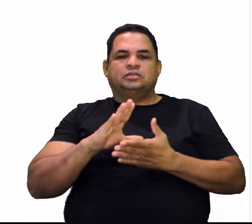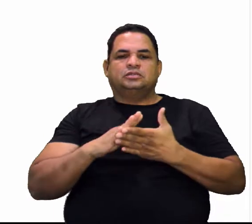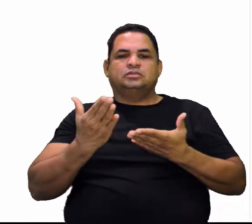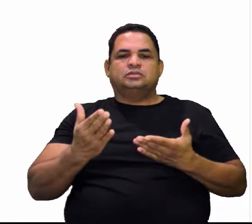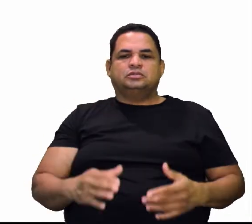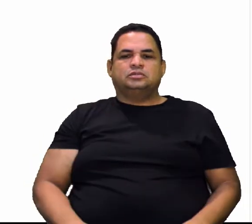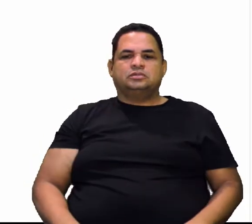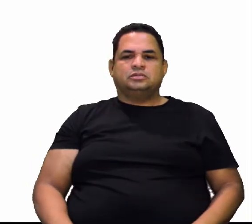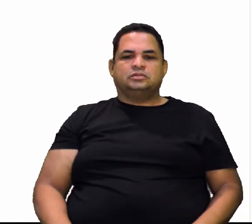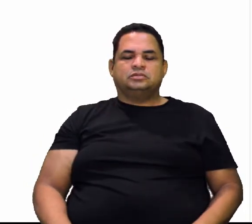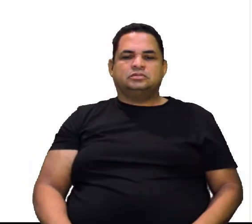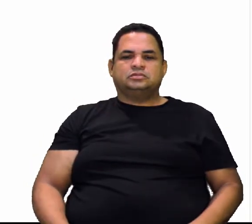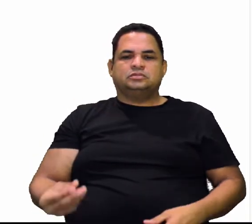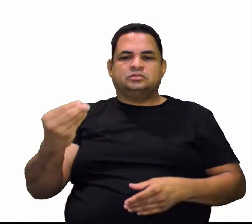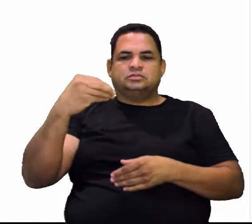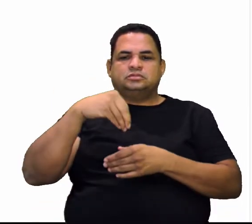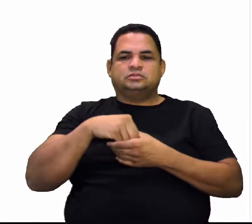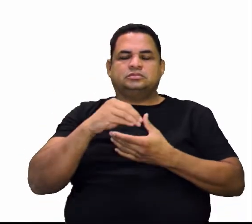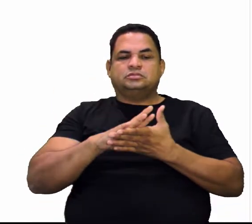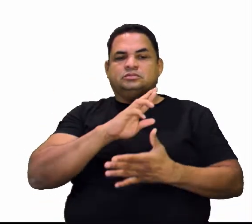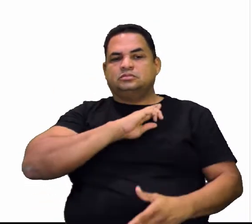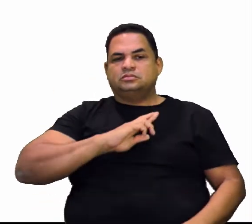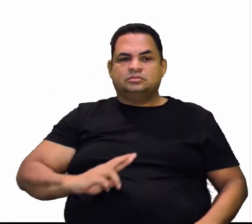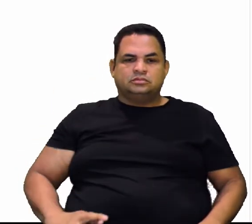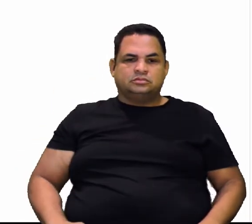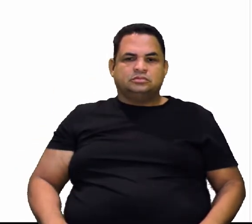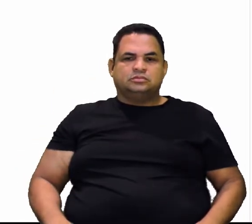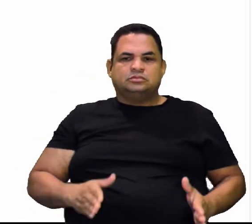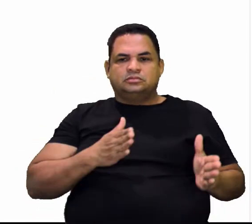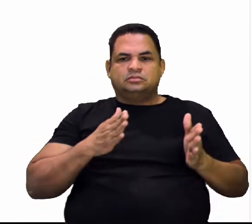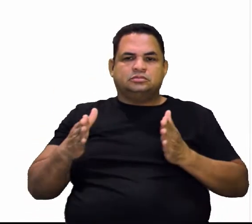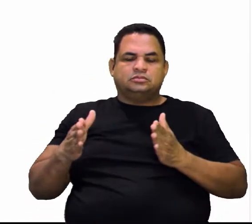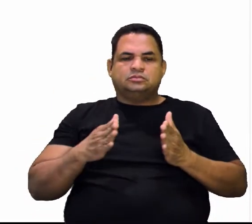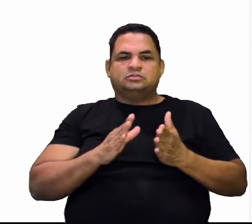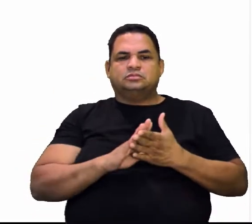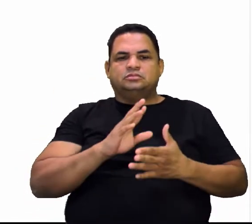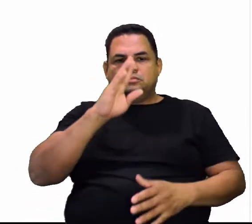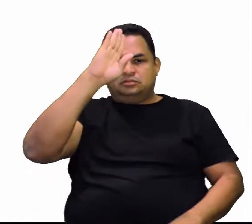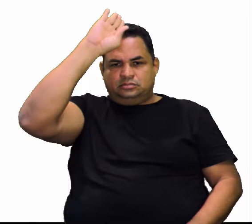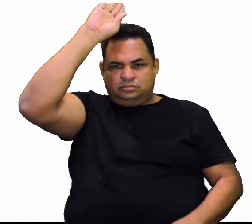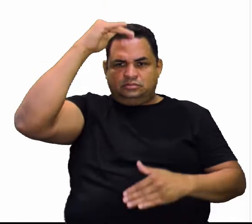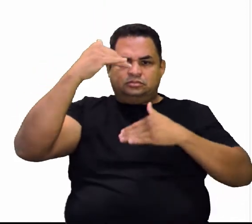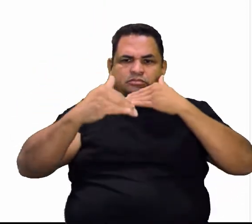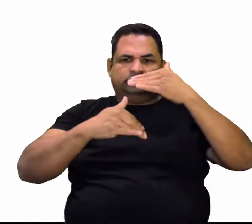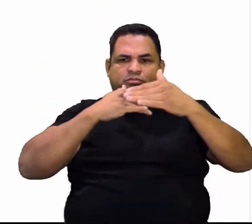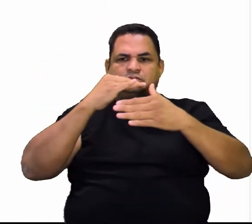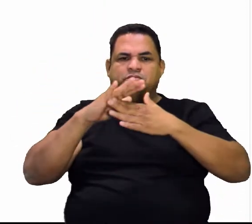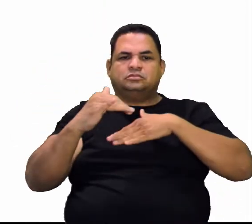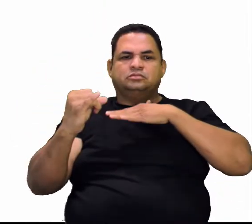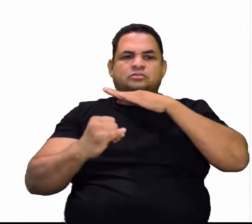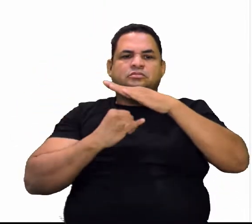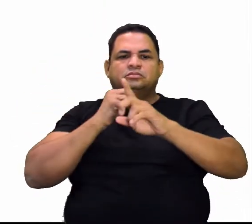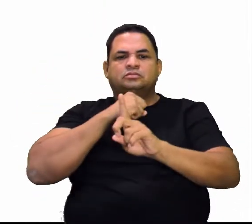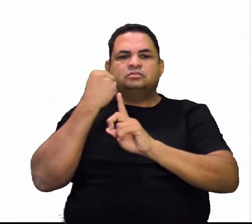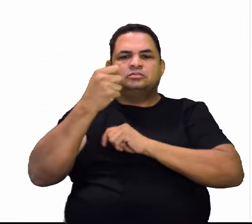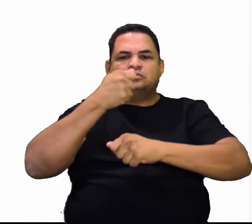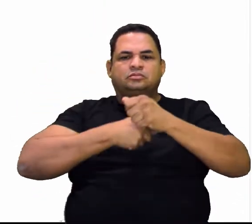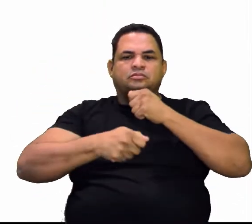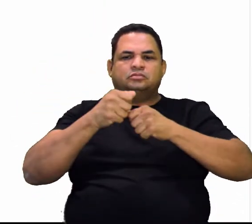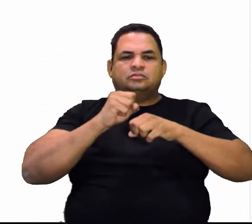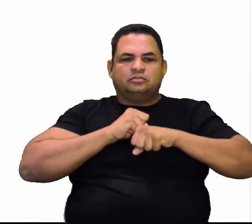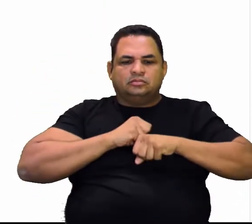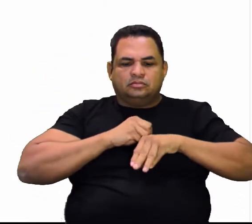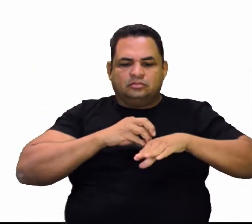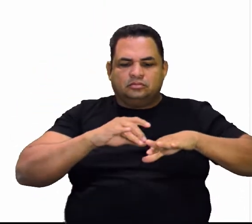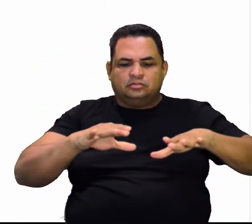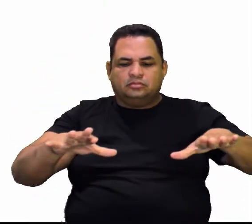é um papel dentro dessa República. Período em que Roma desenvolveu suas instituições sociais e econômicas